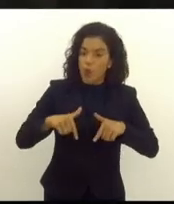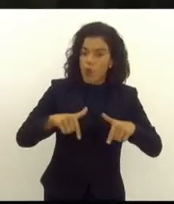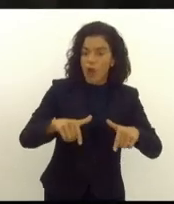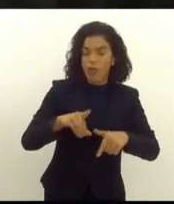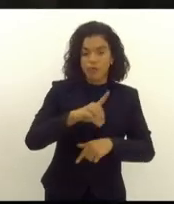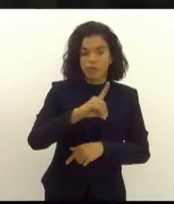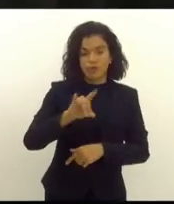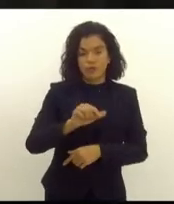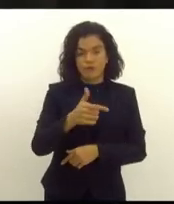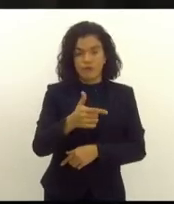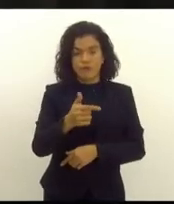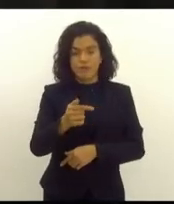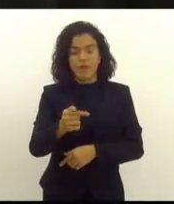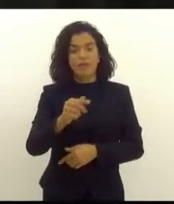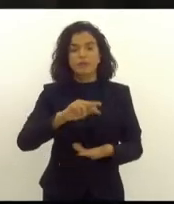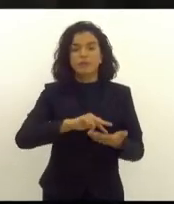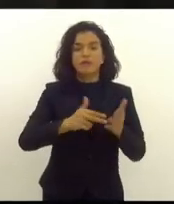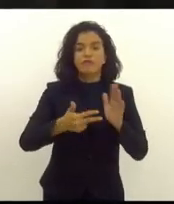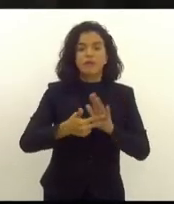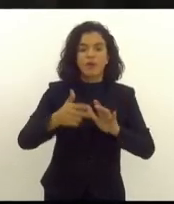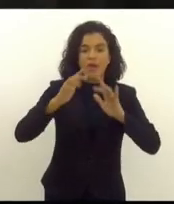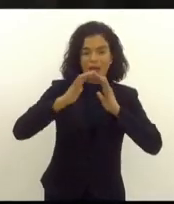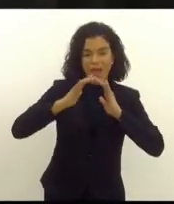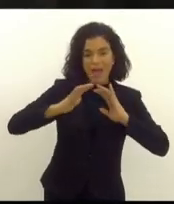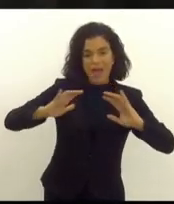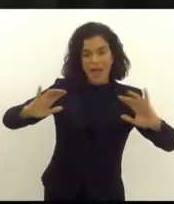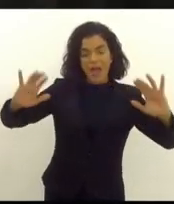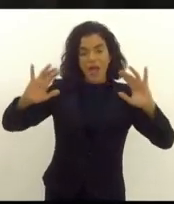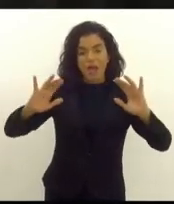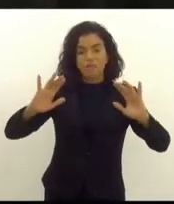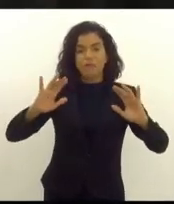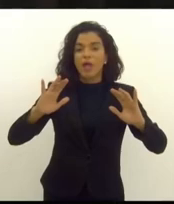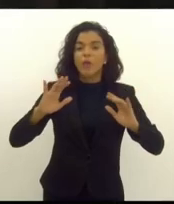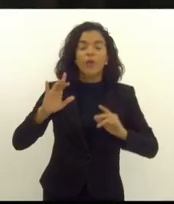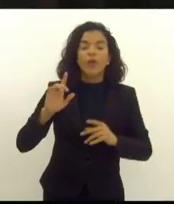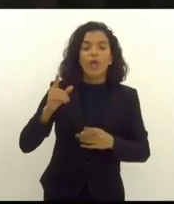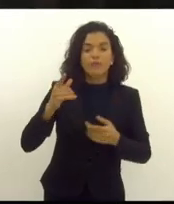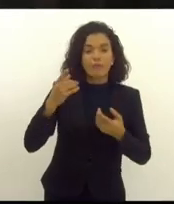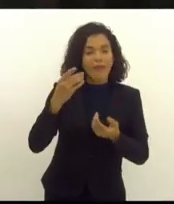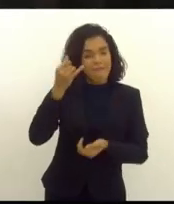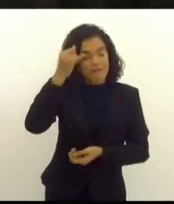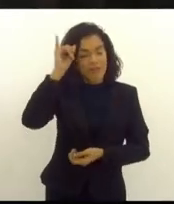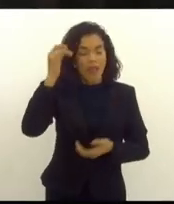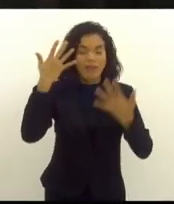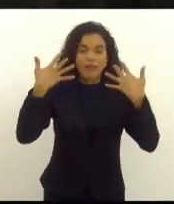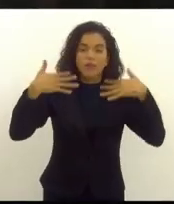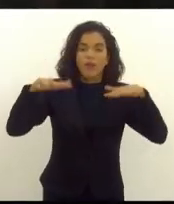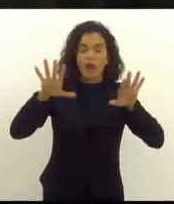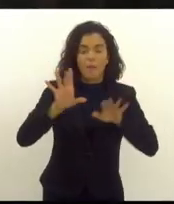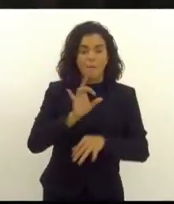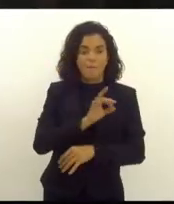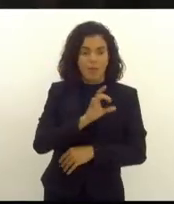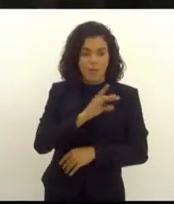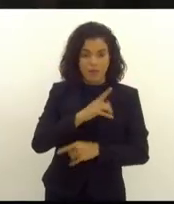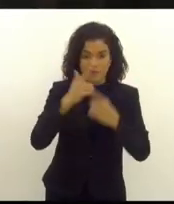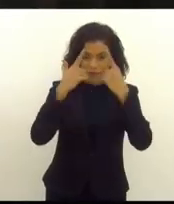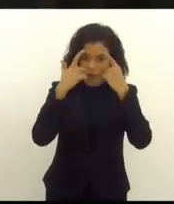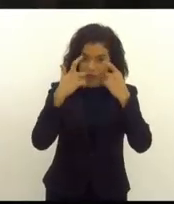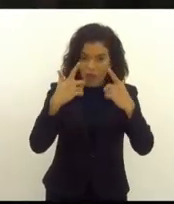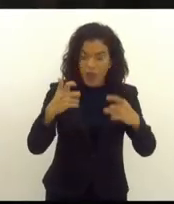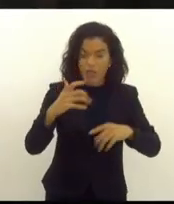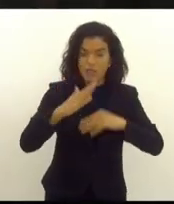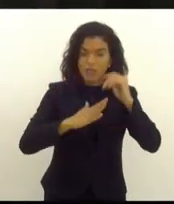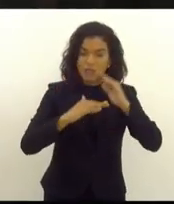é Um Grito contra naturalização do medo das fake News da violência como